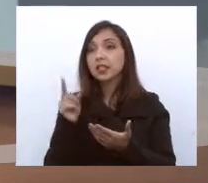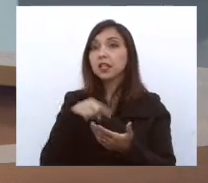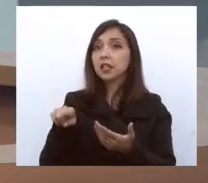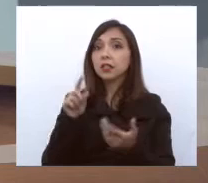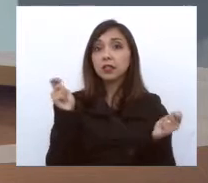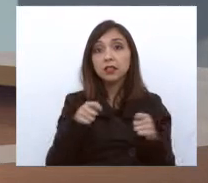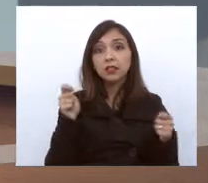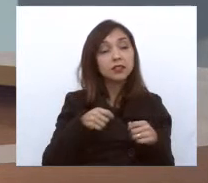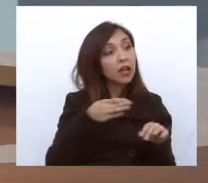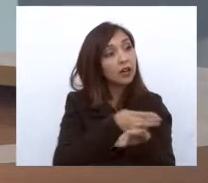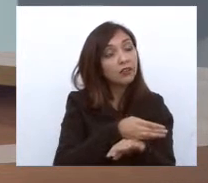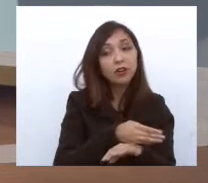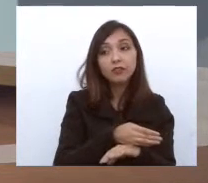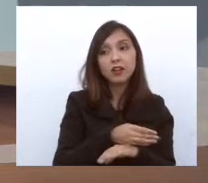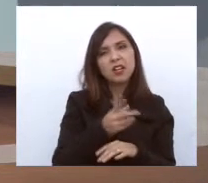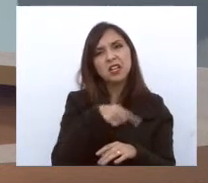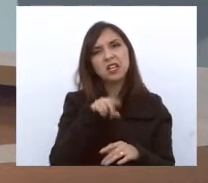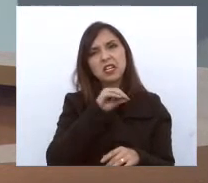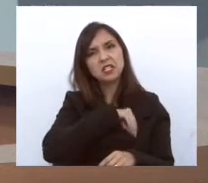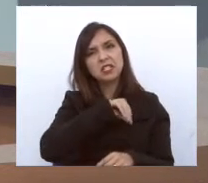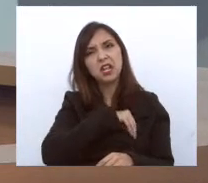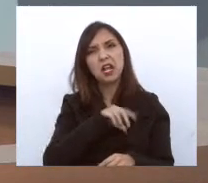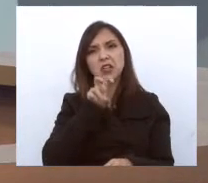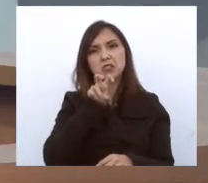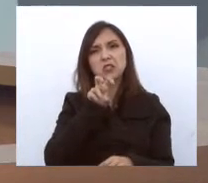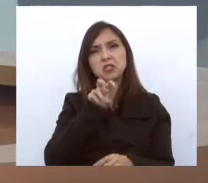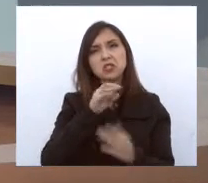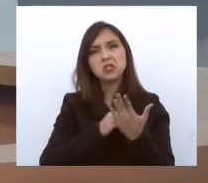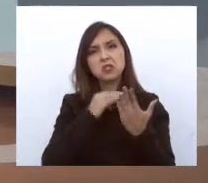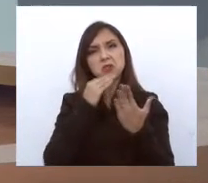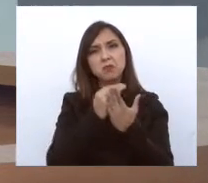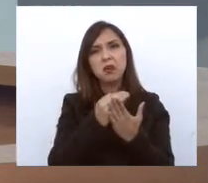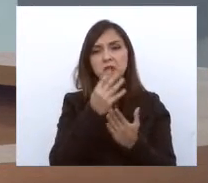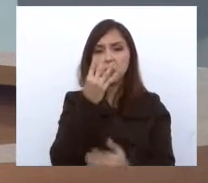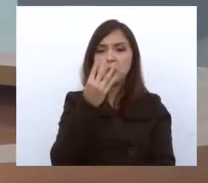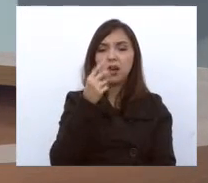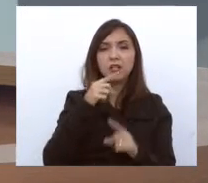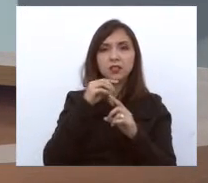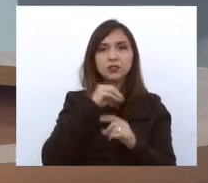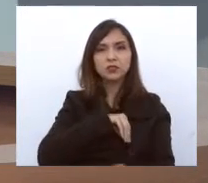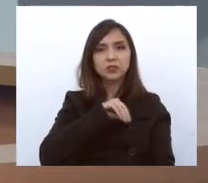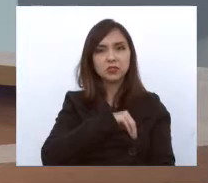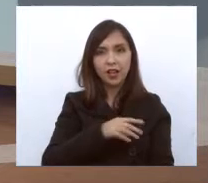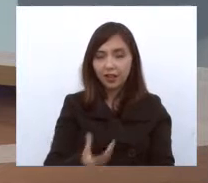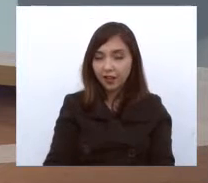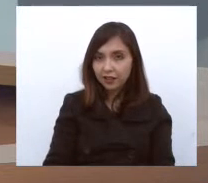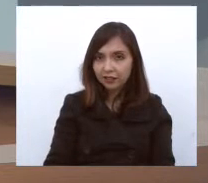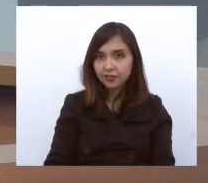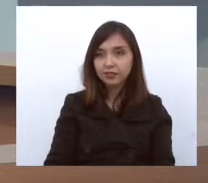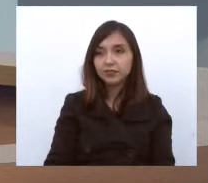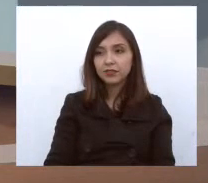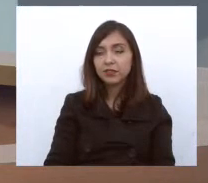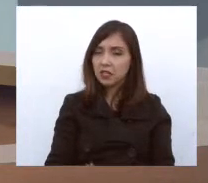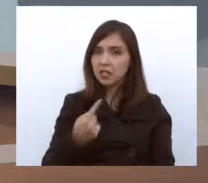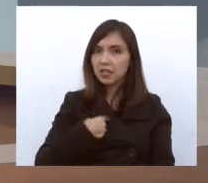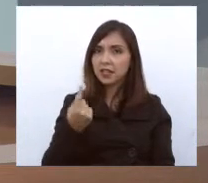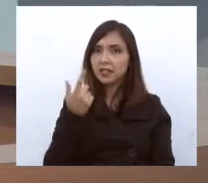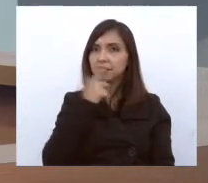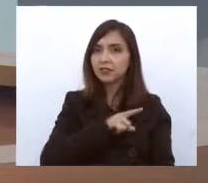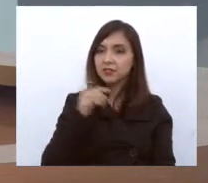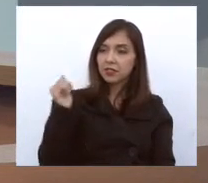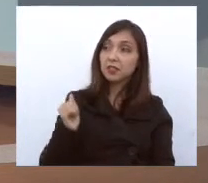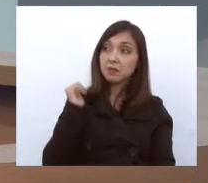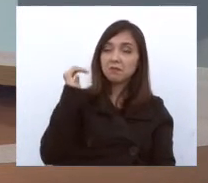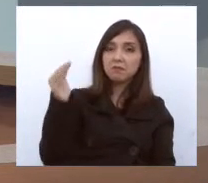recorrer e falar assim, não, eu não quero ganhar 5 salários e 1, eu quero ganhar 4,9 salários. Porque ele vai ter mais vantagem do que aqui